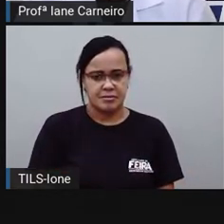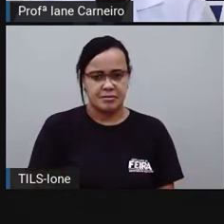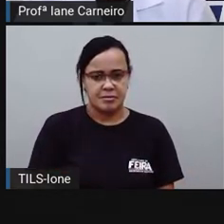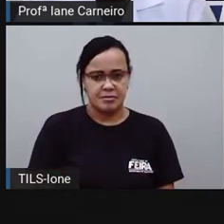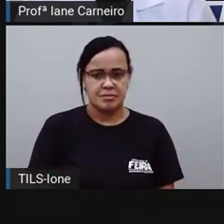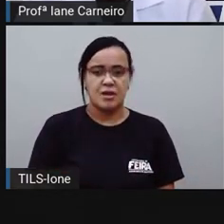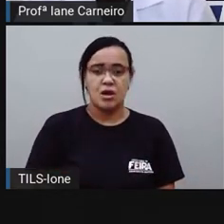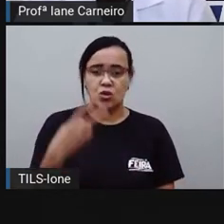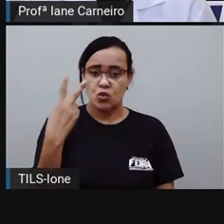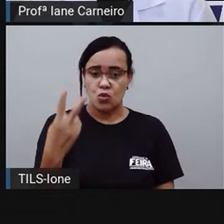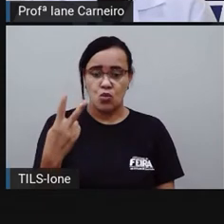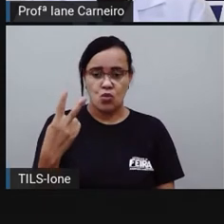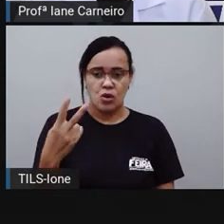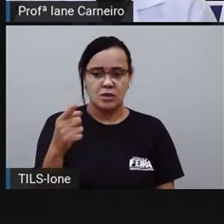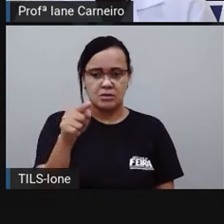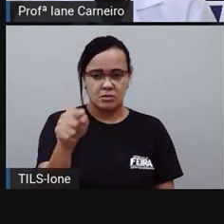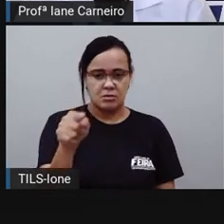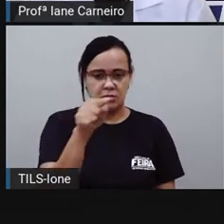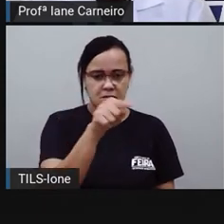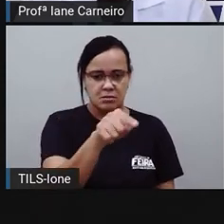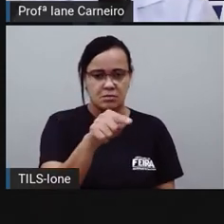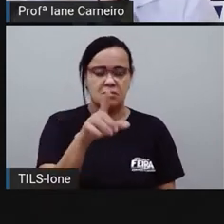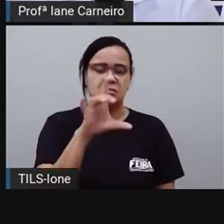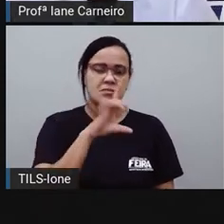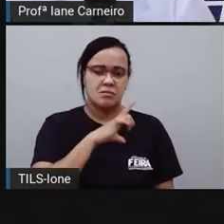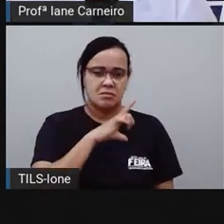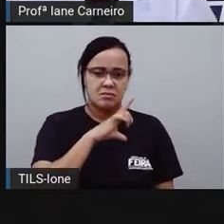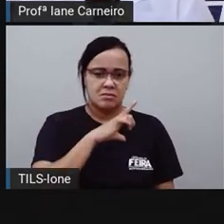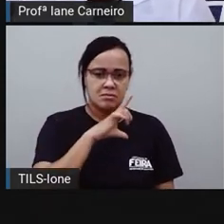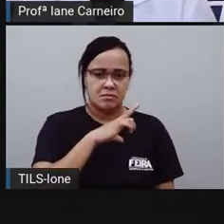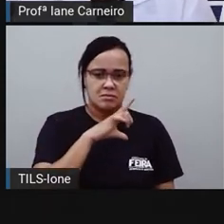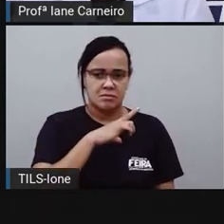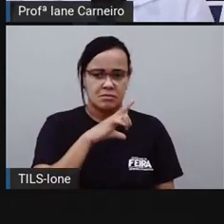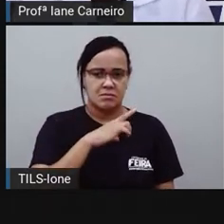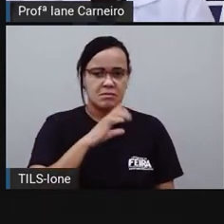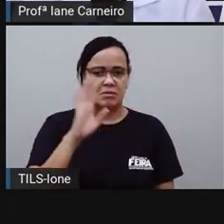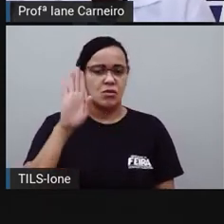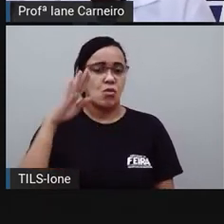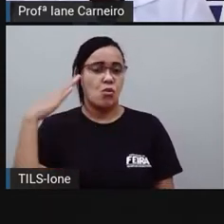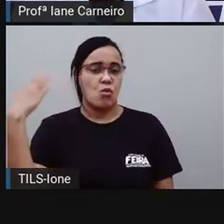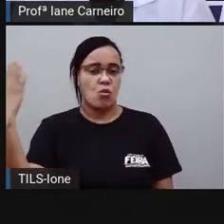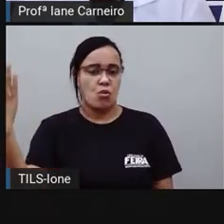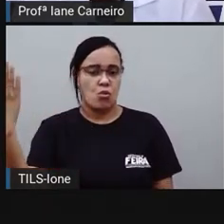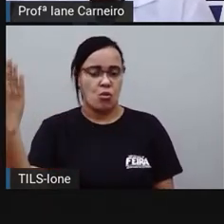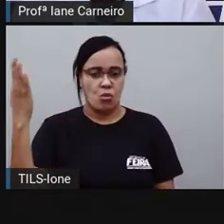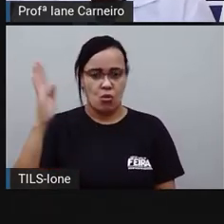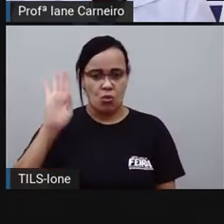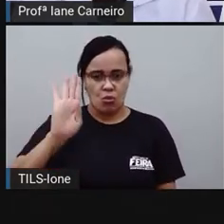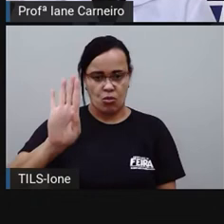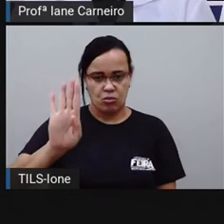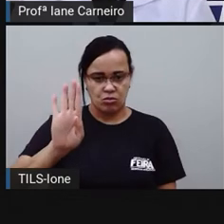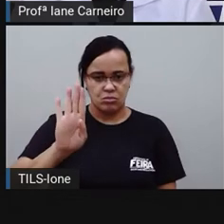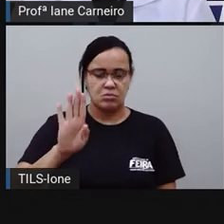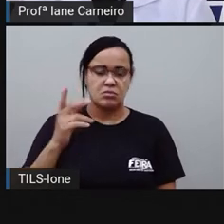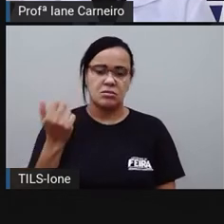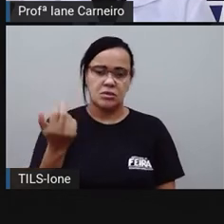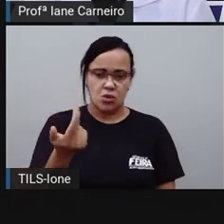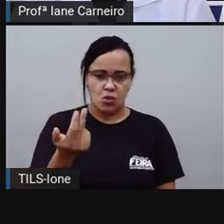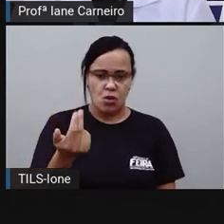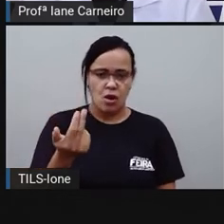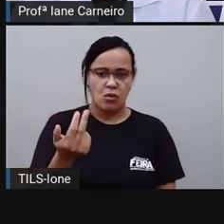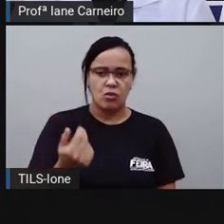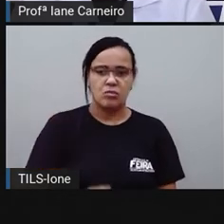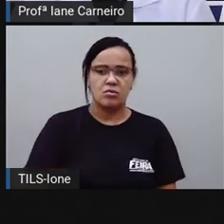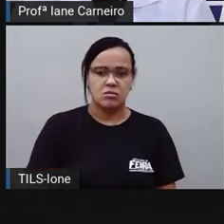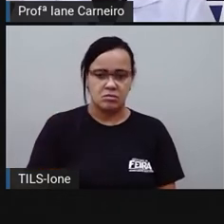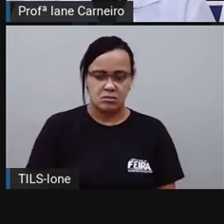faces aqui, ó, essa aqui é oposta a essa, né, que é do outro lado, elas são do mesmo tamanho, né? E essa